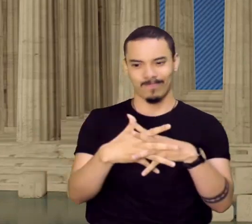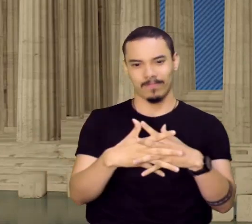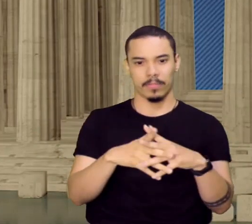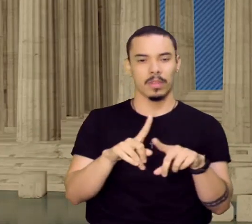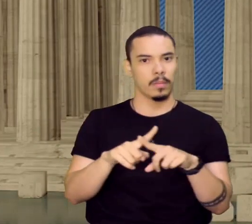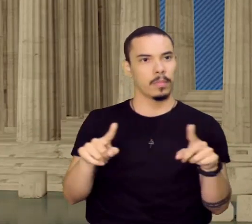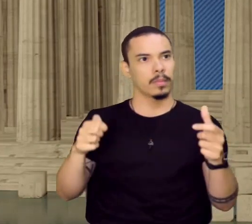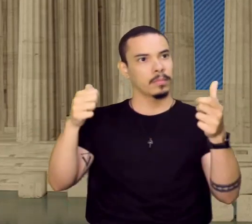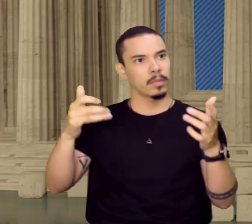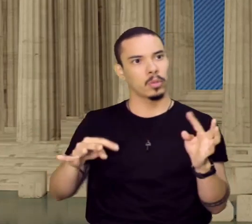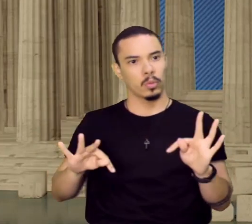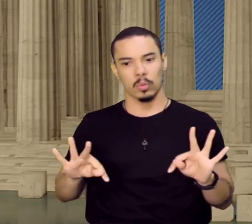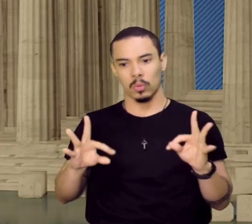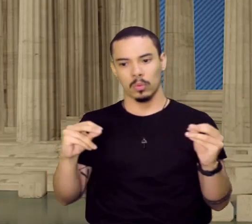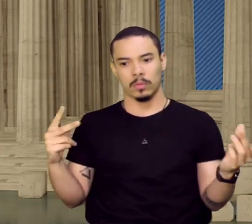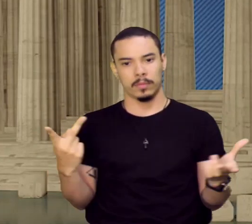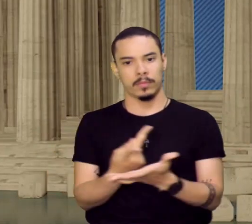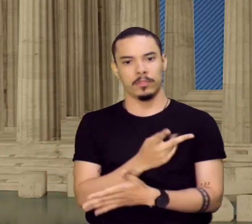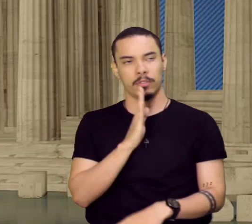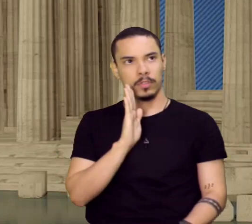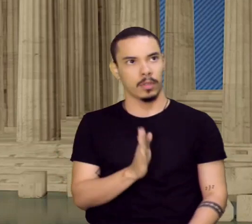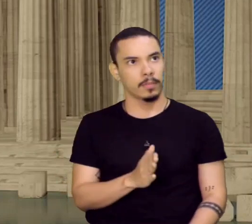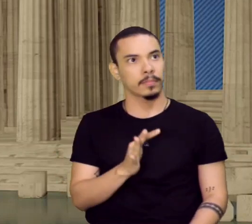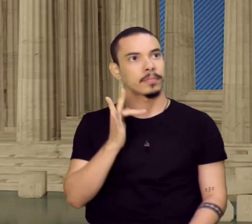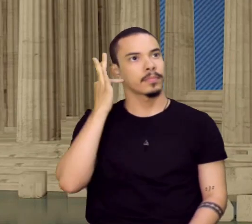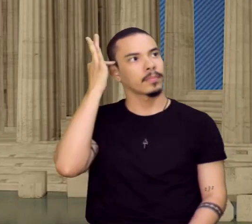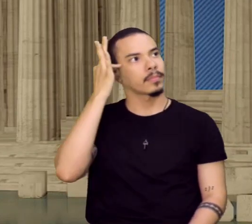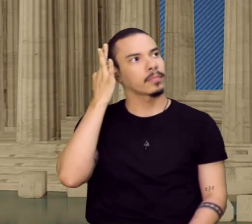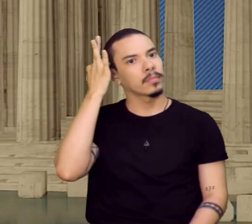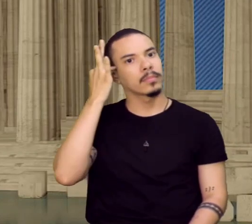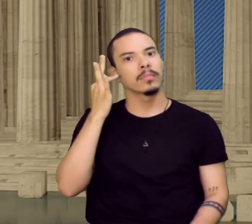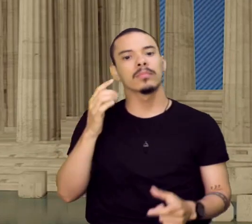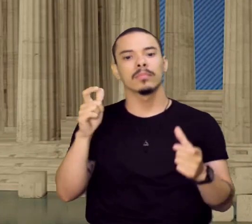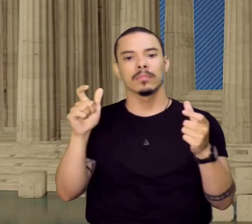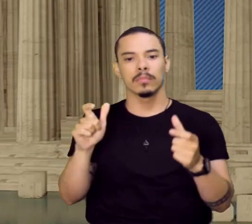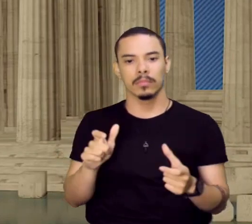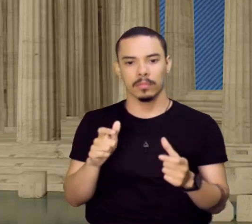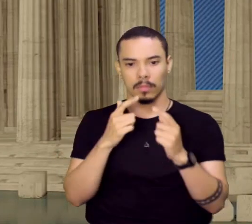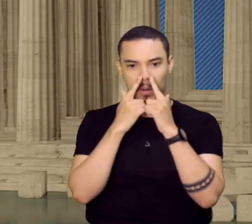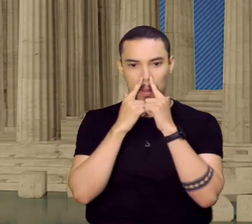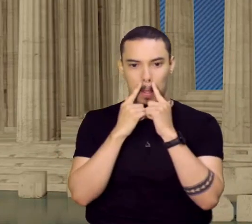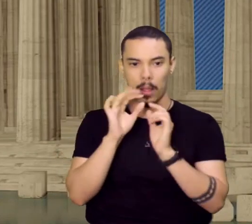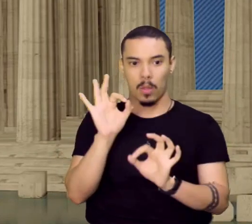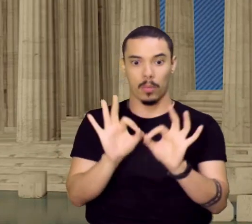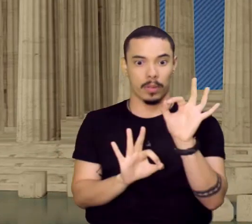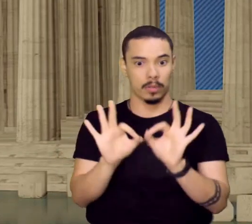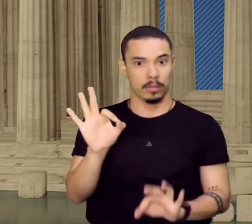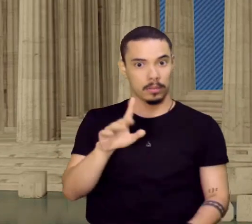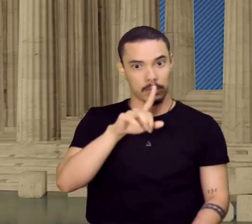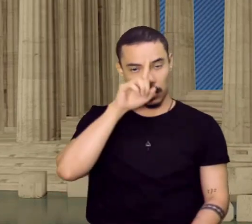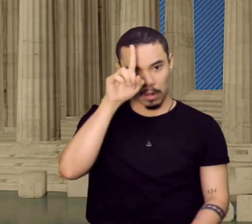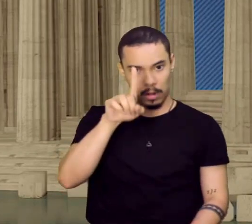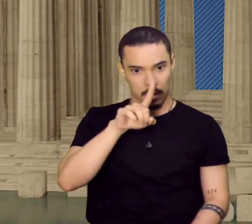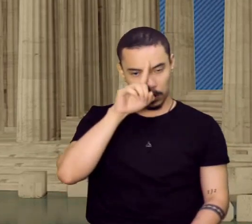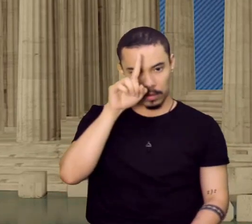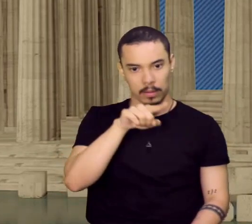tona todo o conhecimento. E a filosofia vai entrar onde? Na organização dessas ideias. Vocês